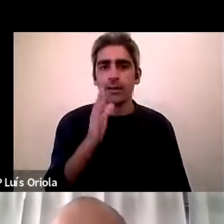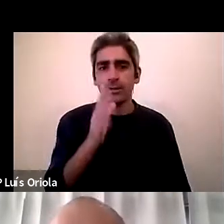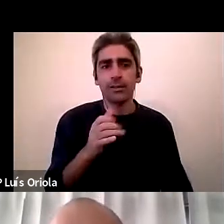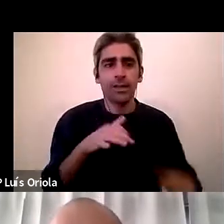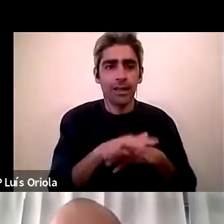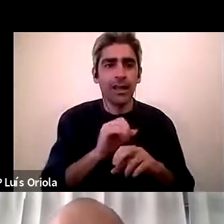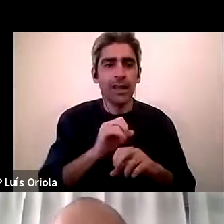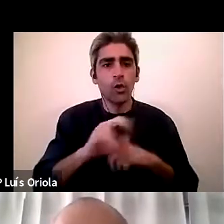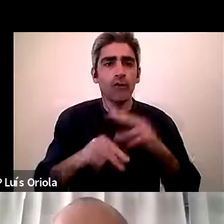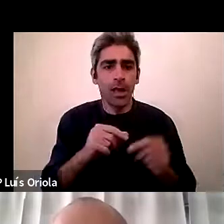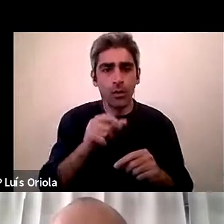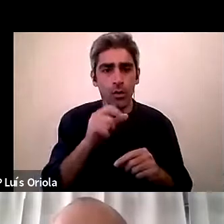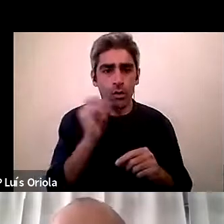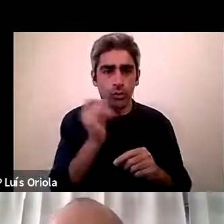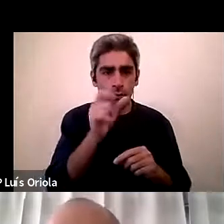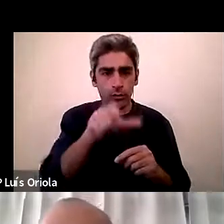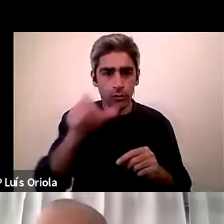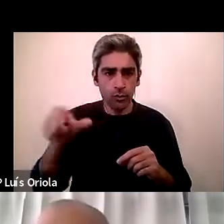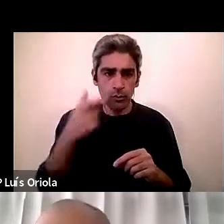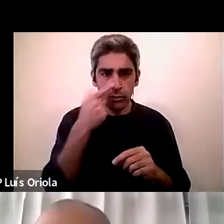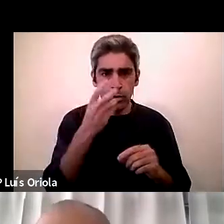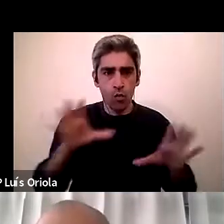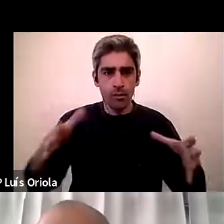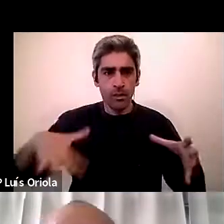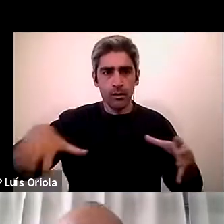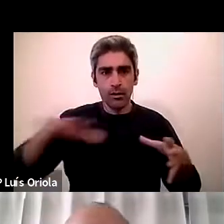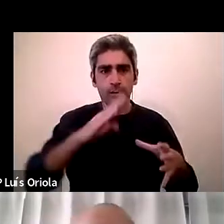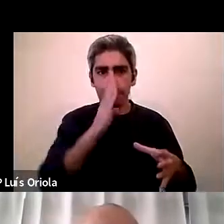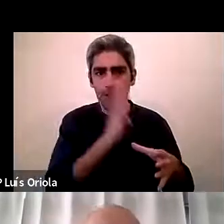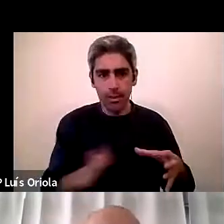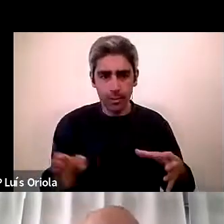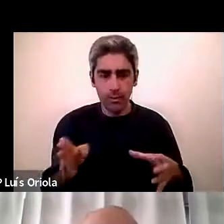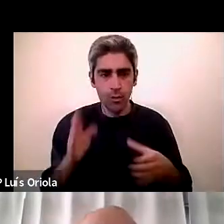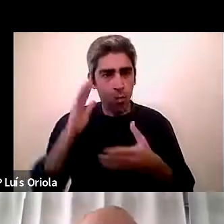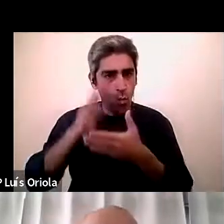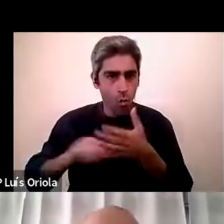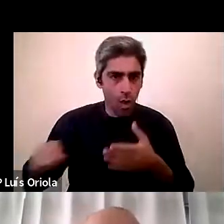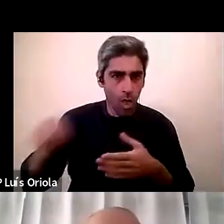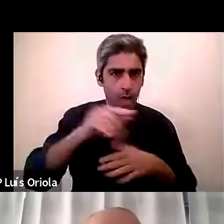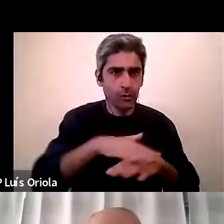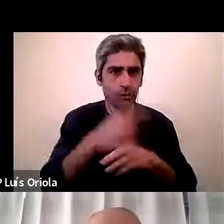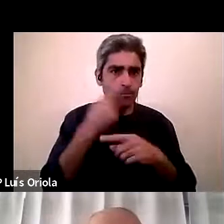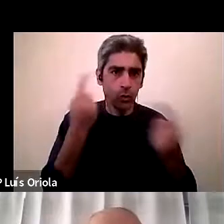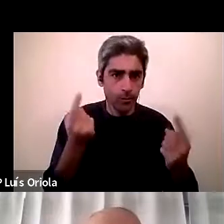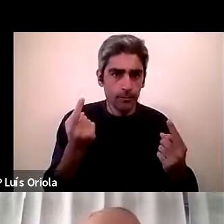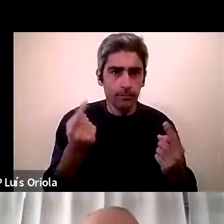inovadores é uma rede, é uma comunidade de prática de colegas da administração